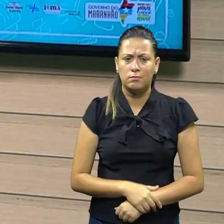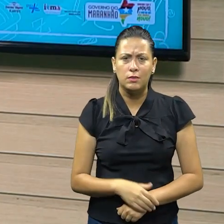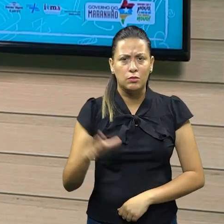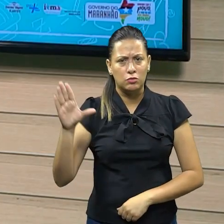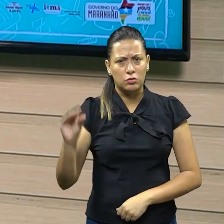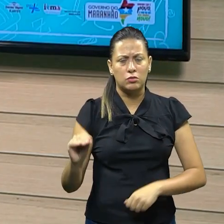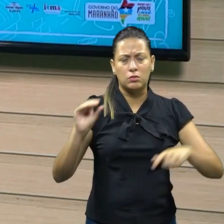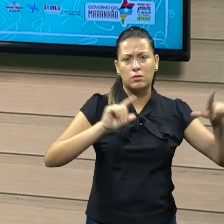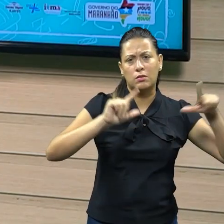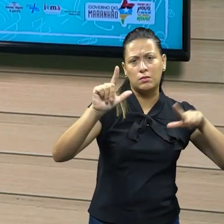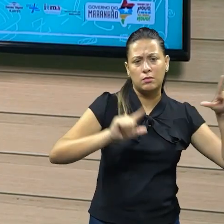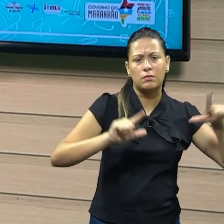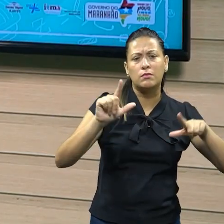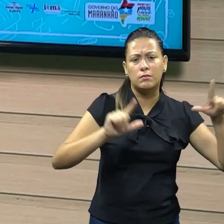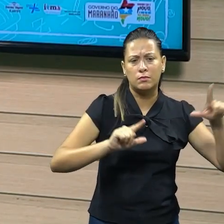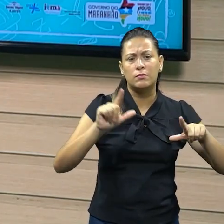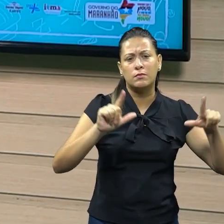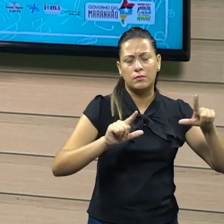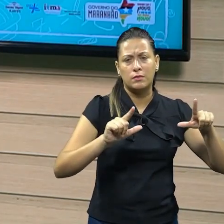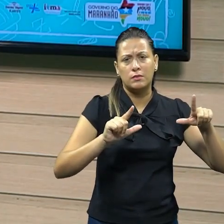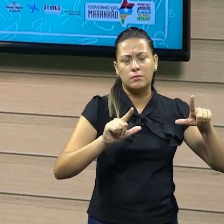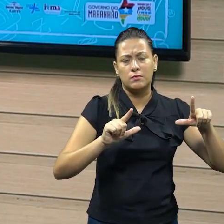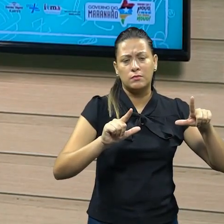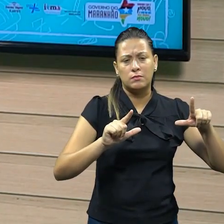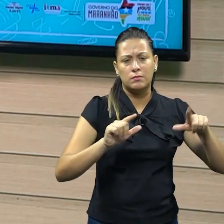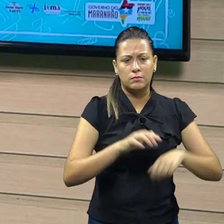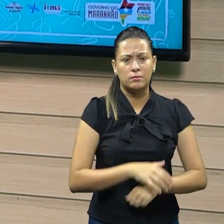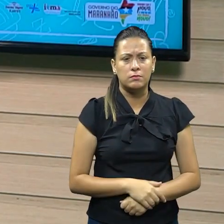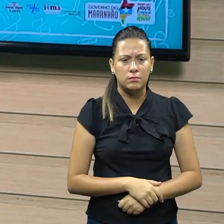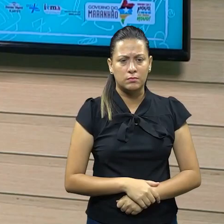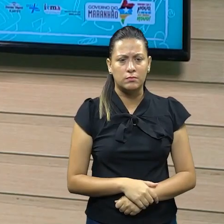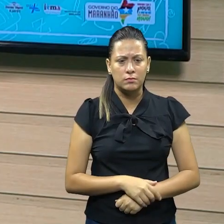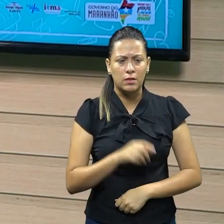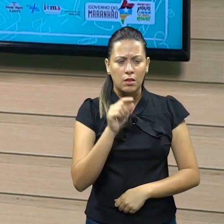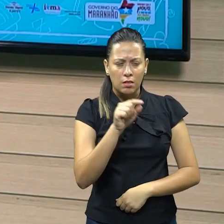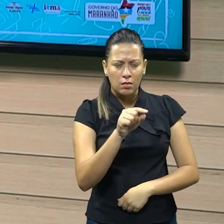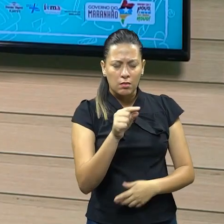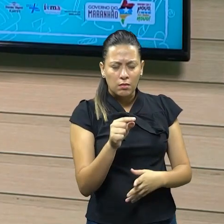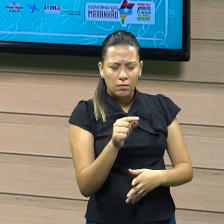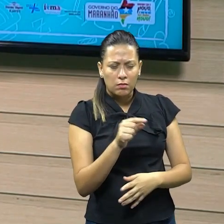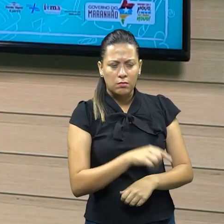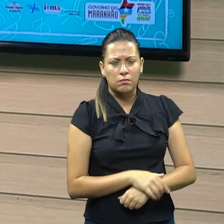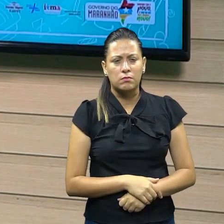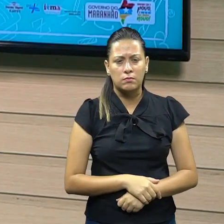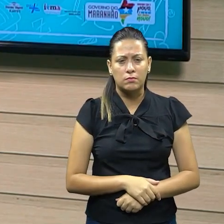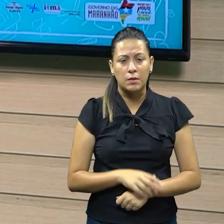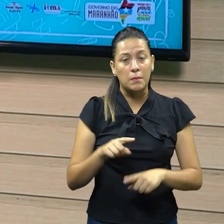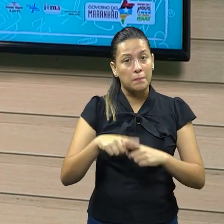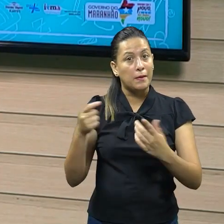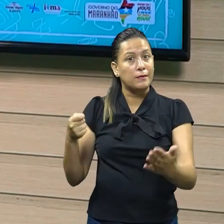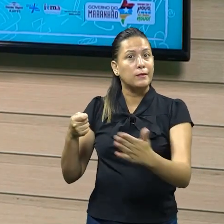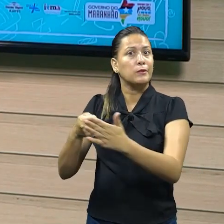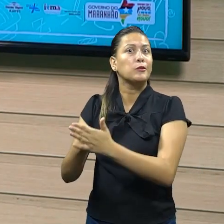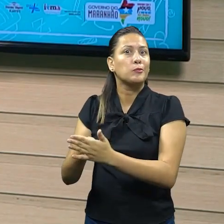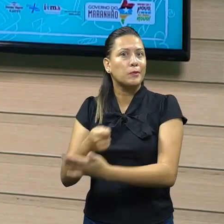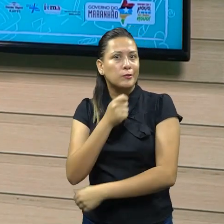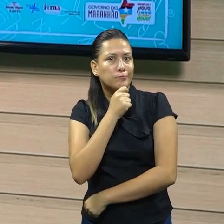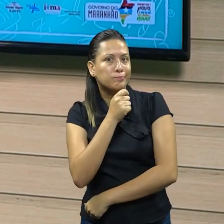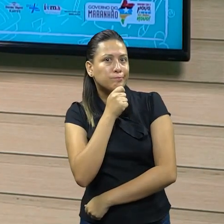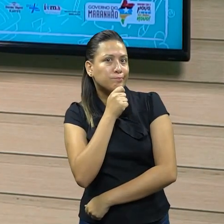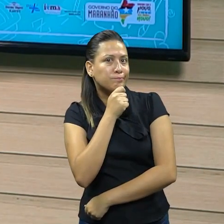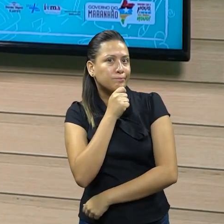quando você desliga a TV e ela fica em stand-by com aquele LEDzinho ali aparecendo, mas ele ainda está ligado na